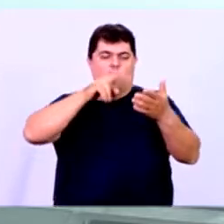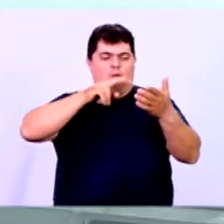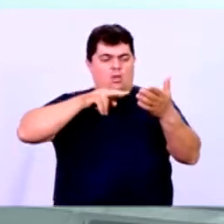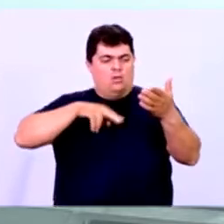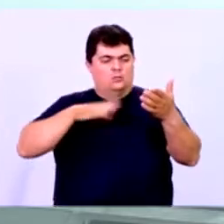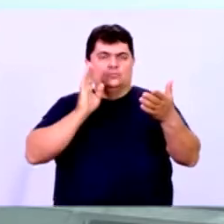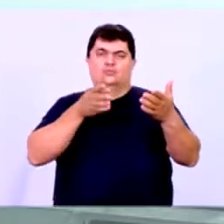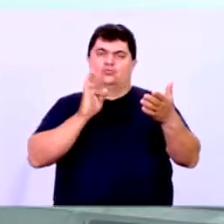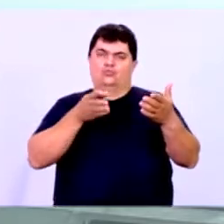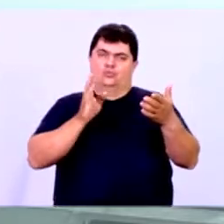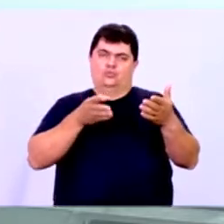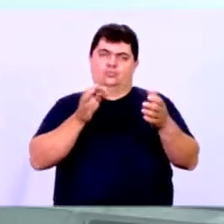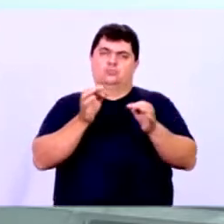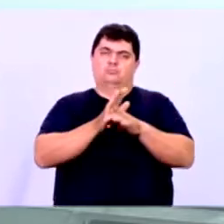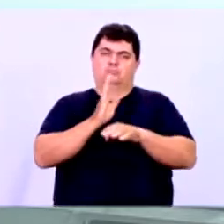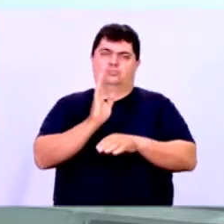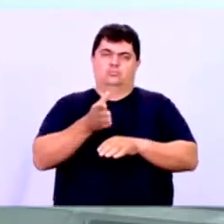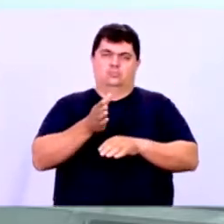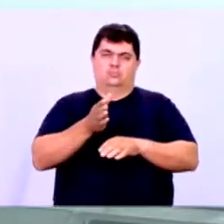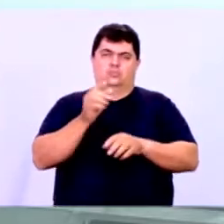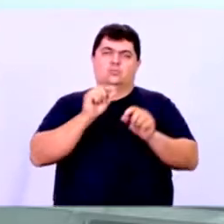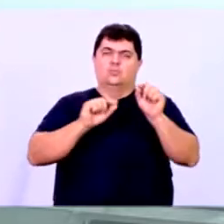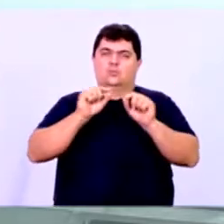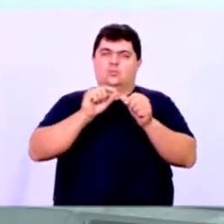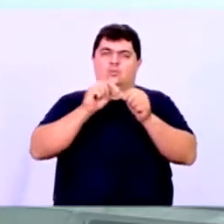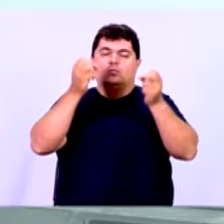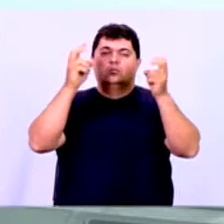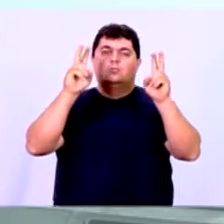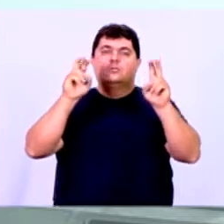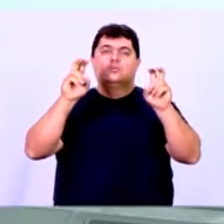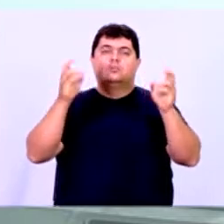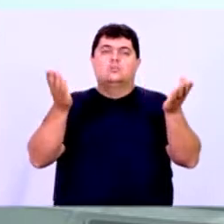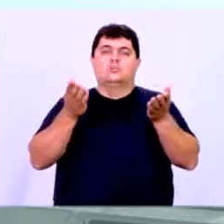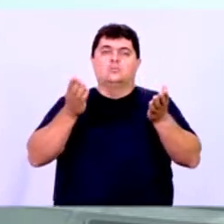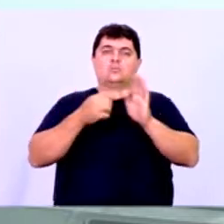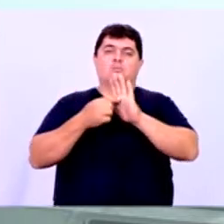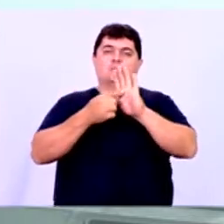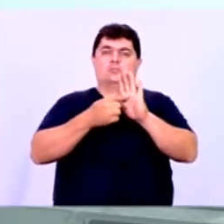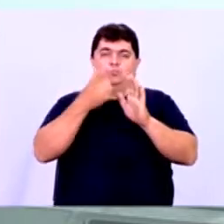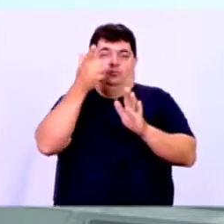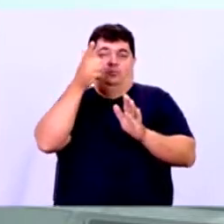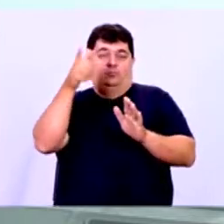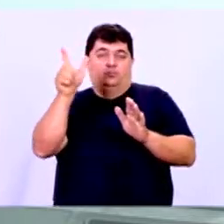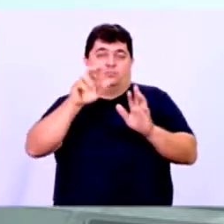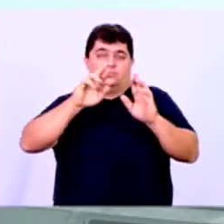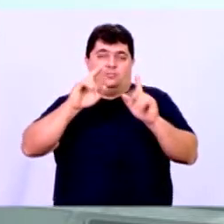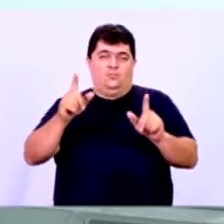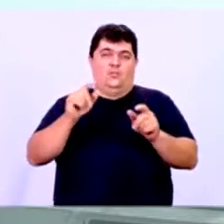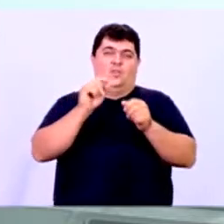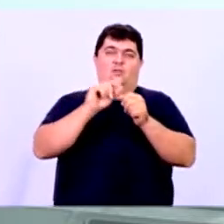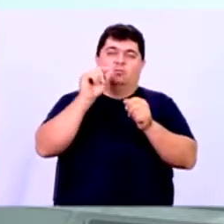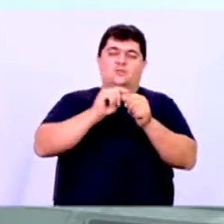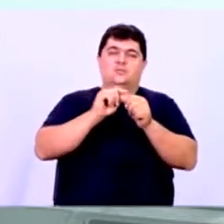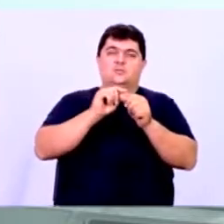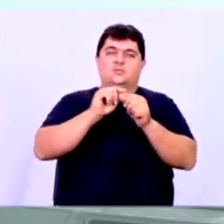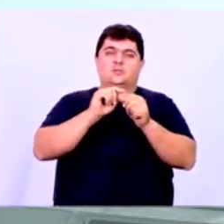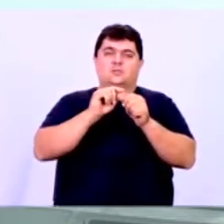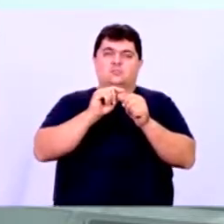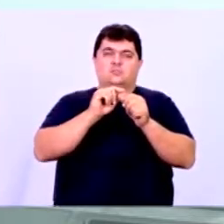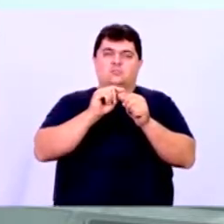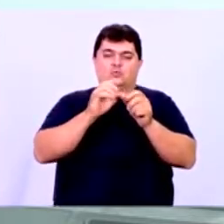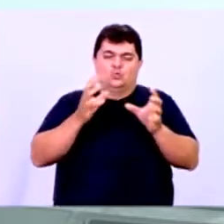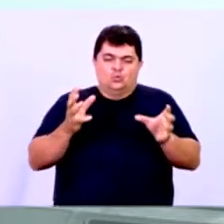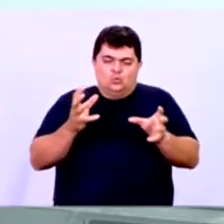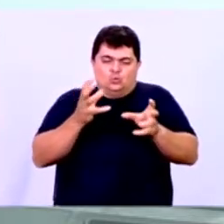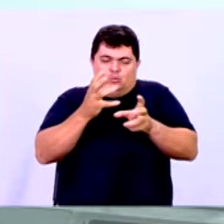algumas leituras. O que nós iremos lhe passar aqui é apenas outras orientações para que você possa